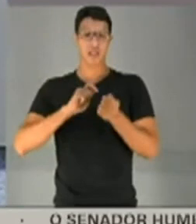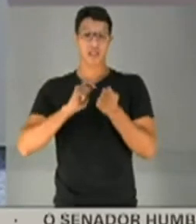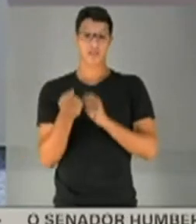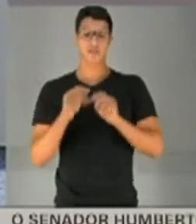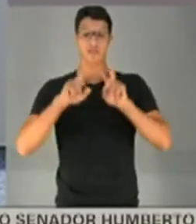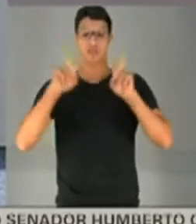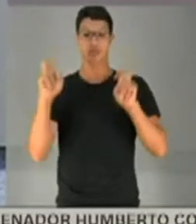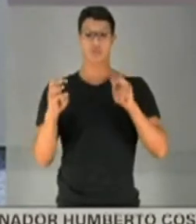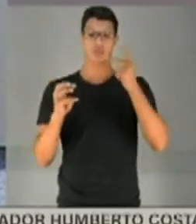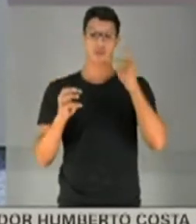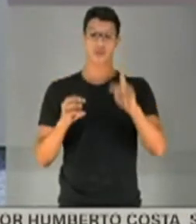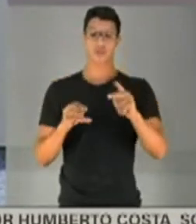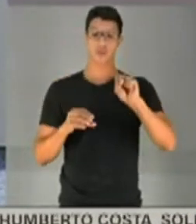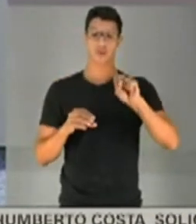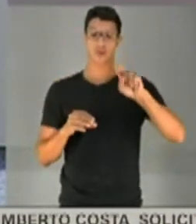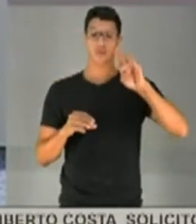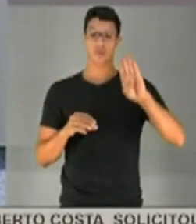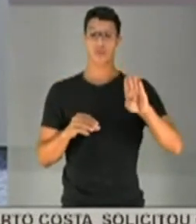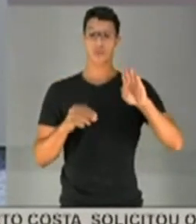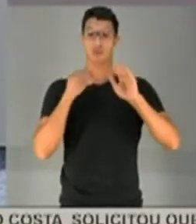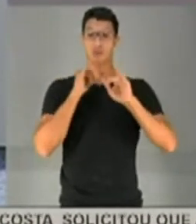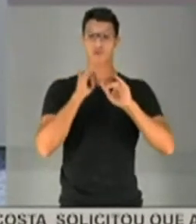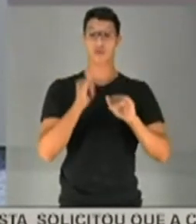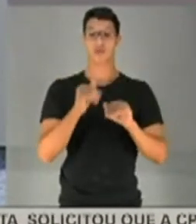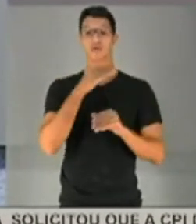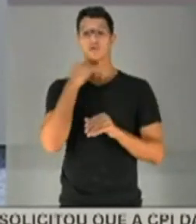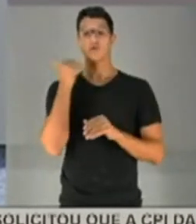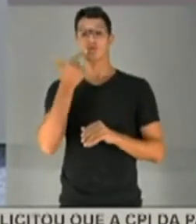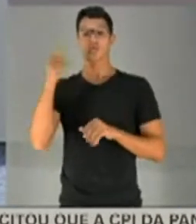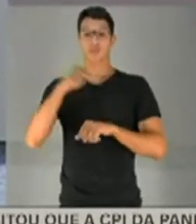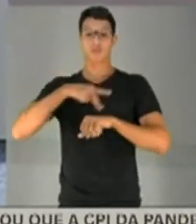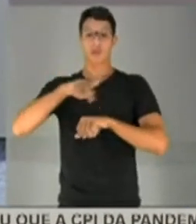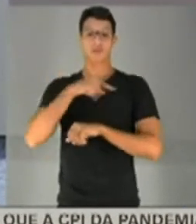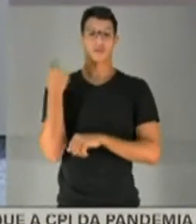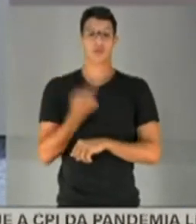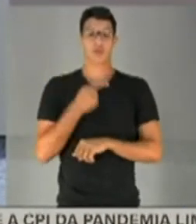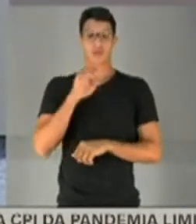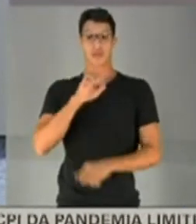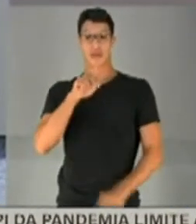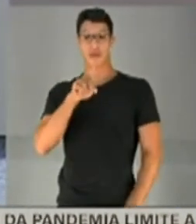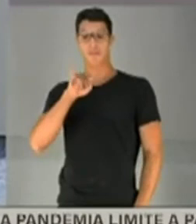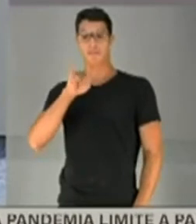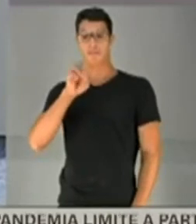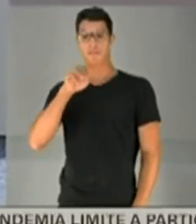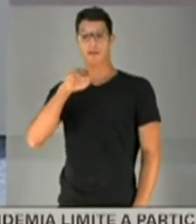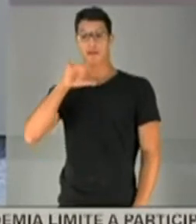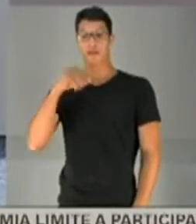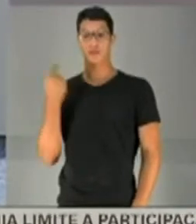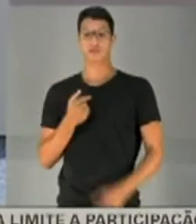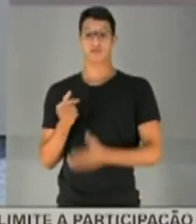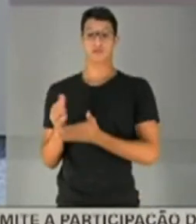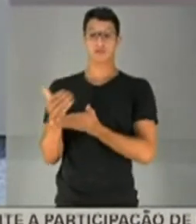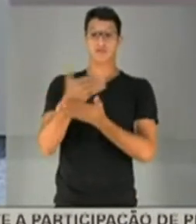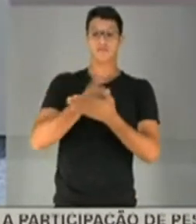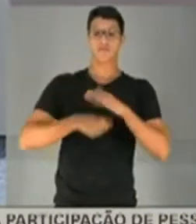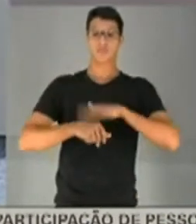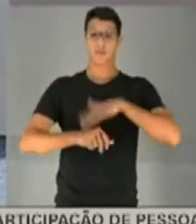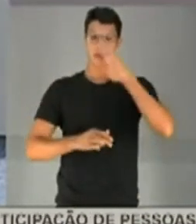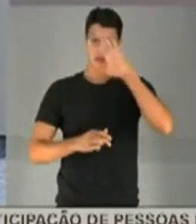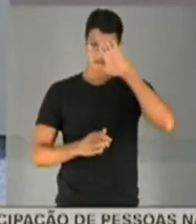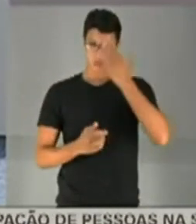Sobre a subnotificação de mortes em outros países, nós, epidemiologistas, trabalhamos com as fontes de dados que julgamos mais